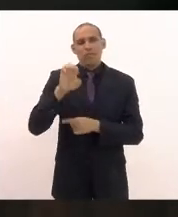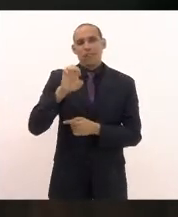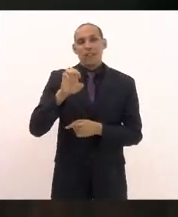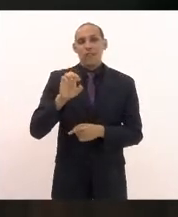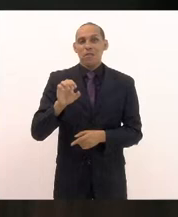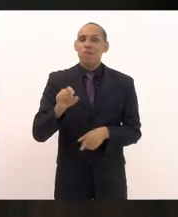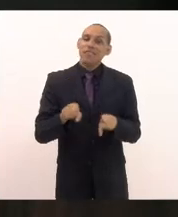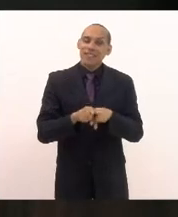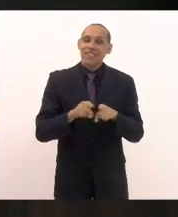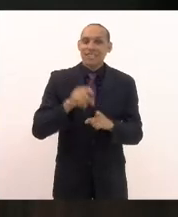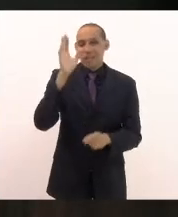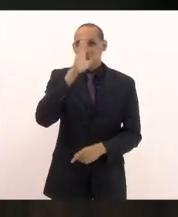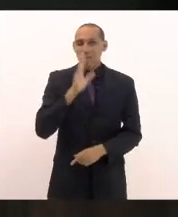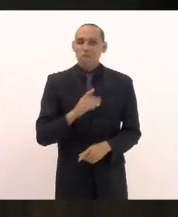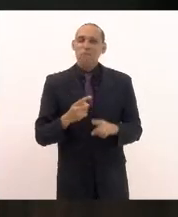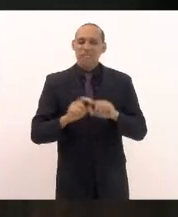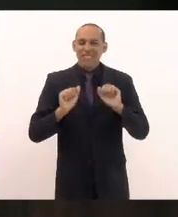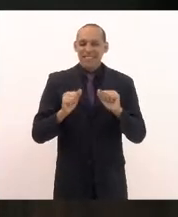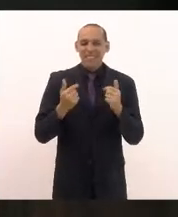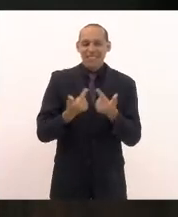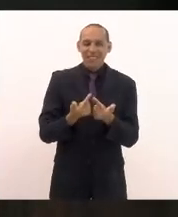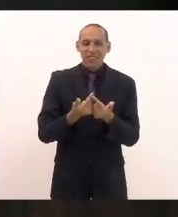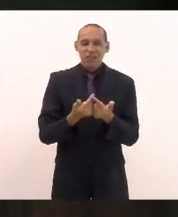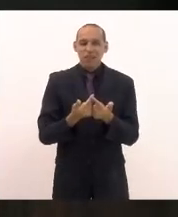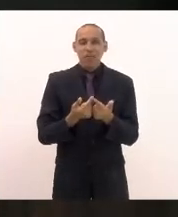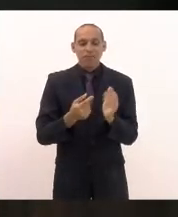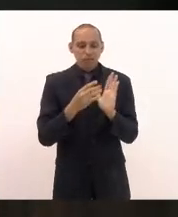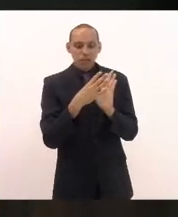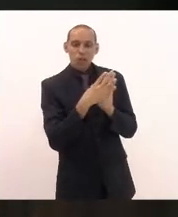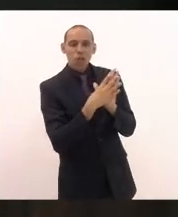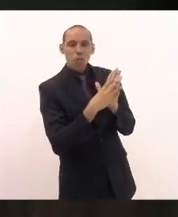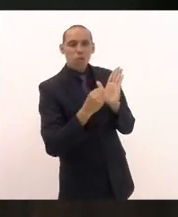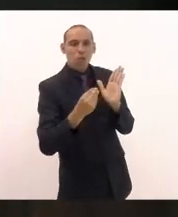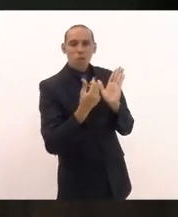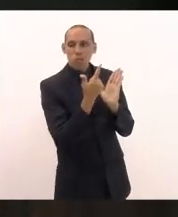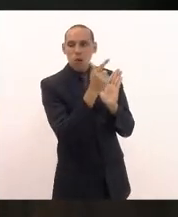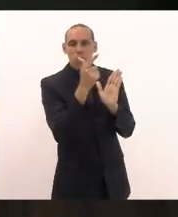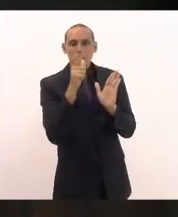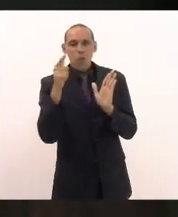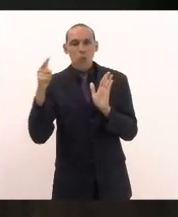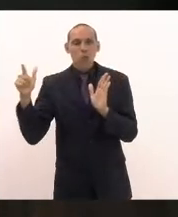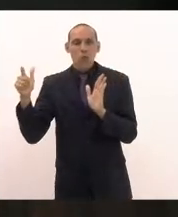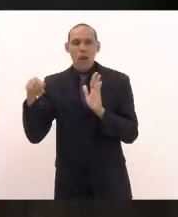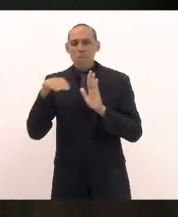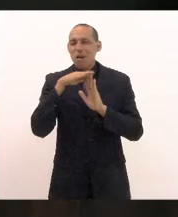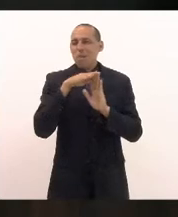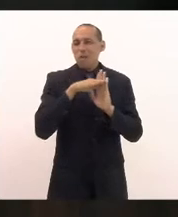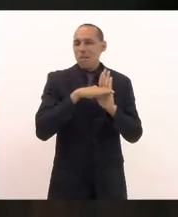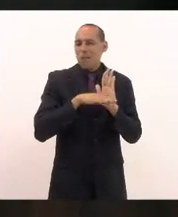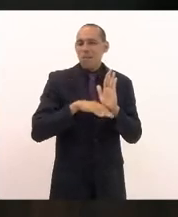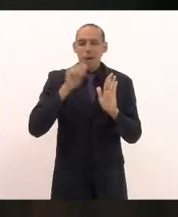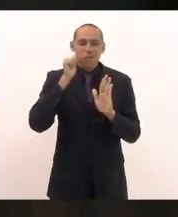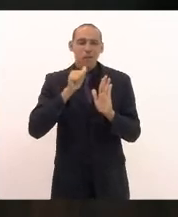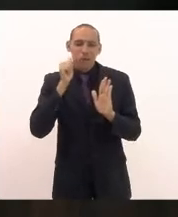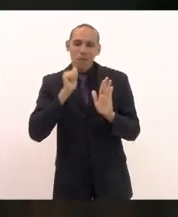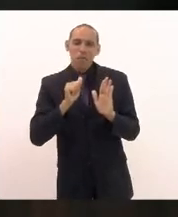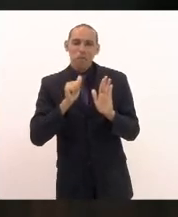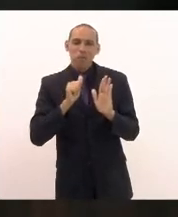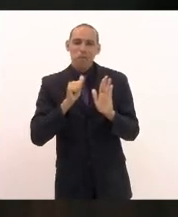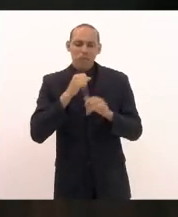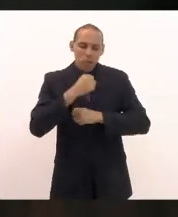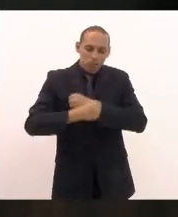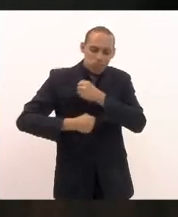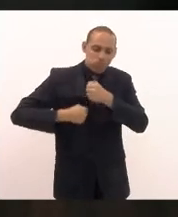dizer do nosso Brasil, porque a nossa casa vem dando um exemplo nesse sentido de pautar os projetos femininos, e todo